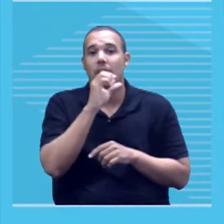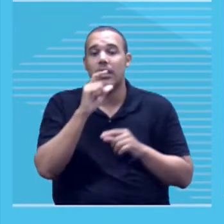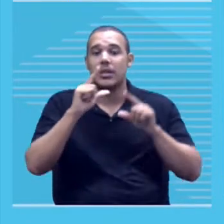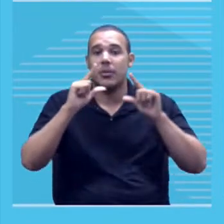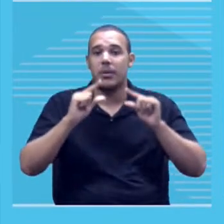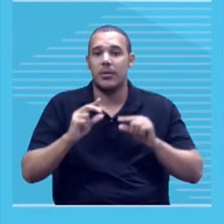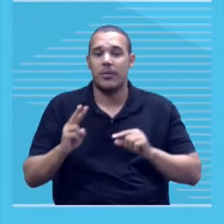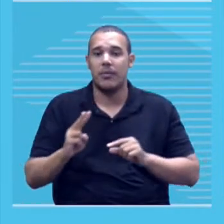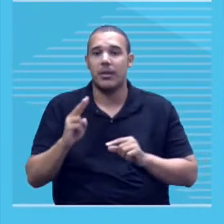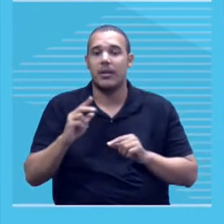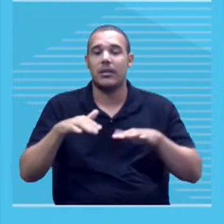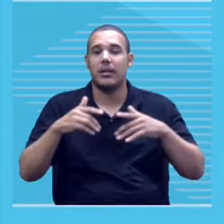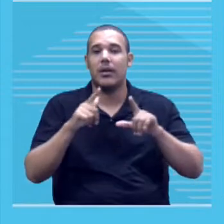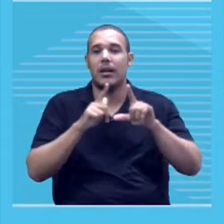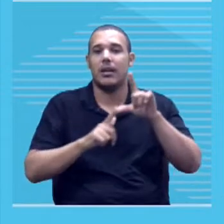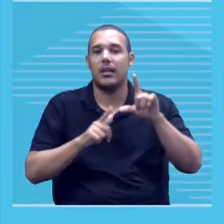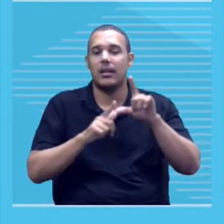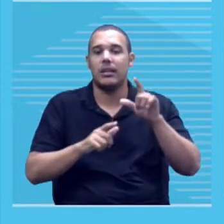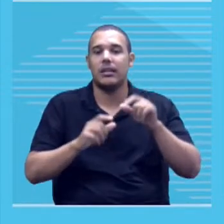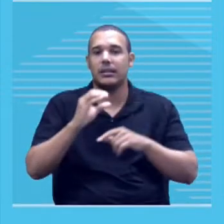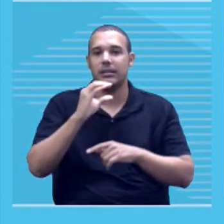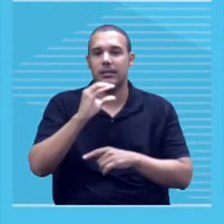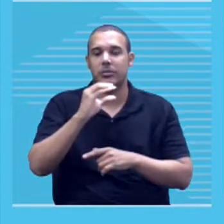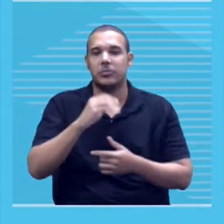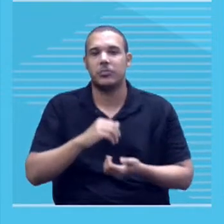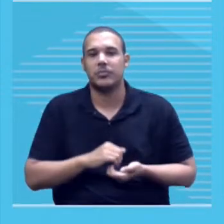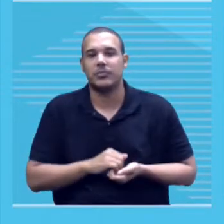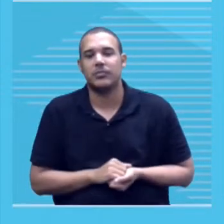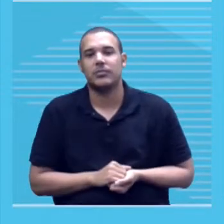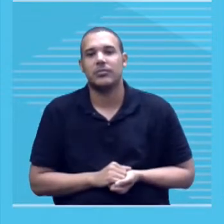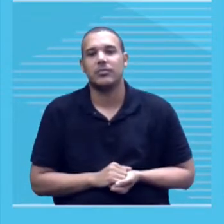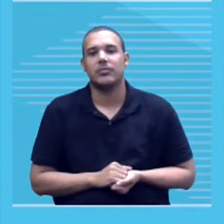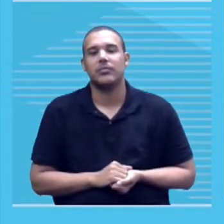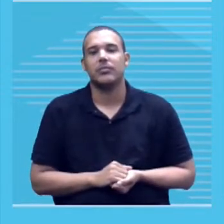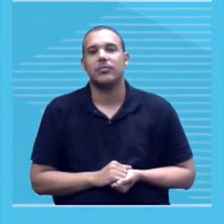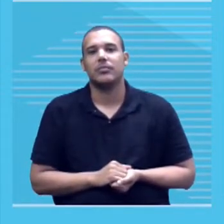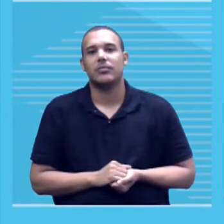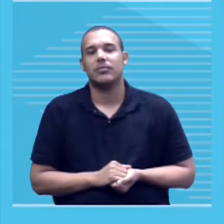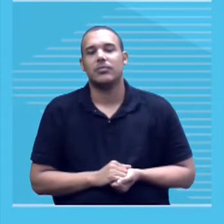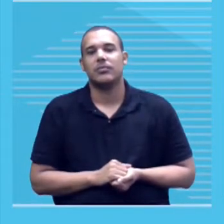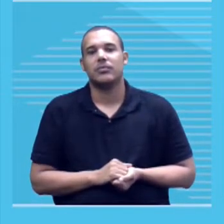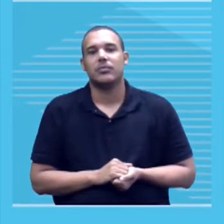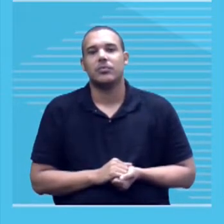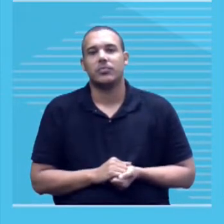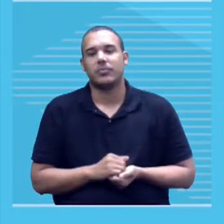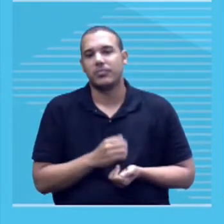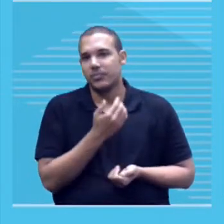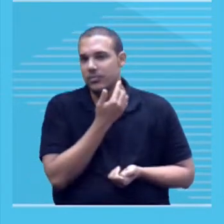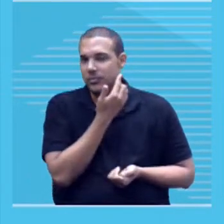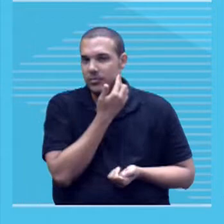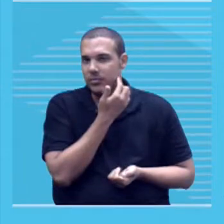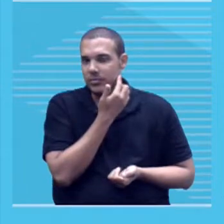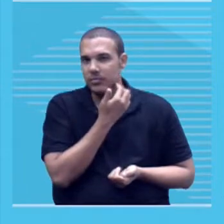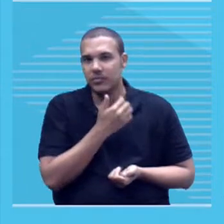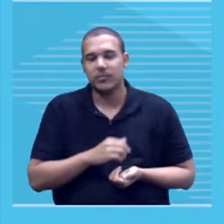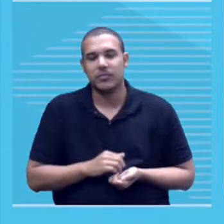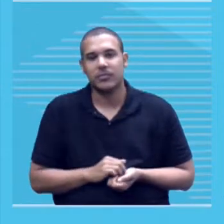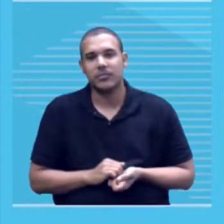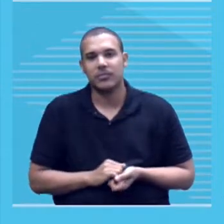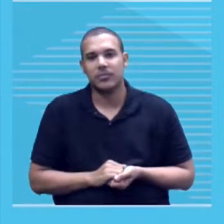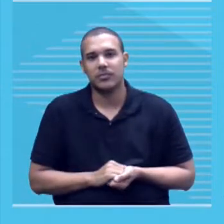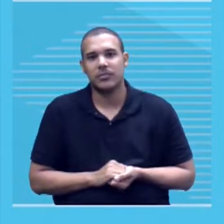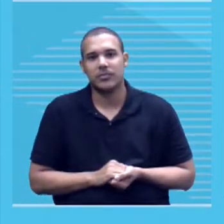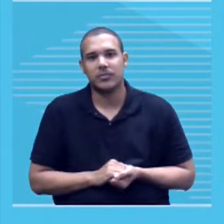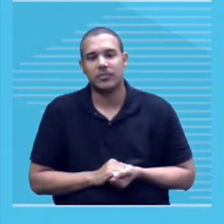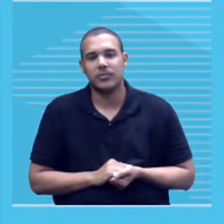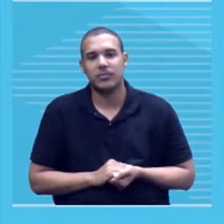deles. Então, o gabarito seria a letra C. Bom? Show!